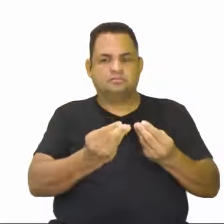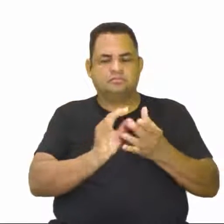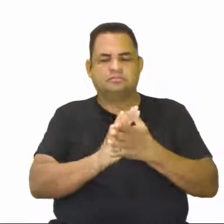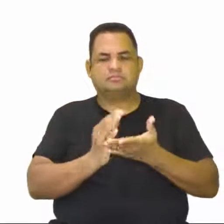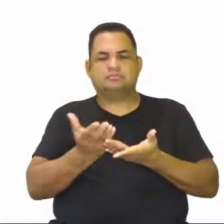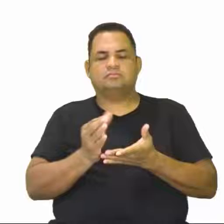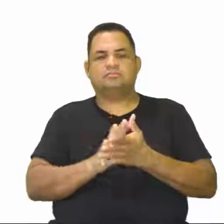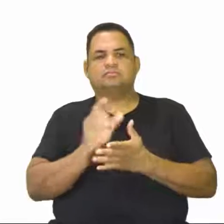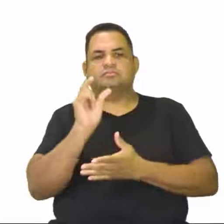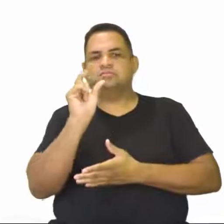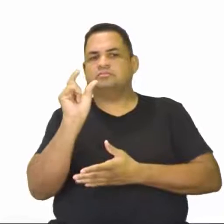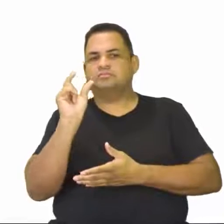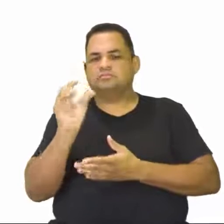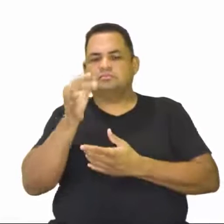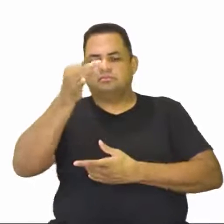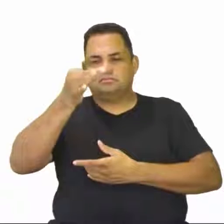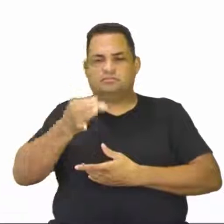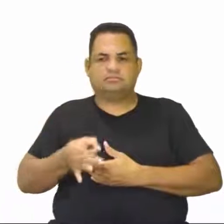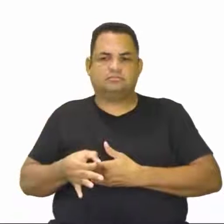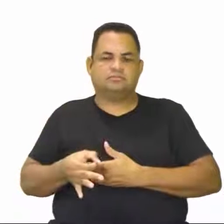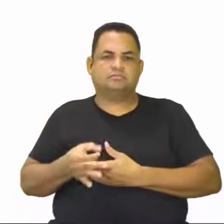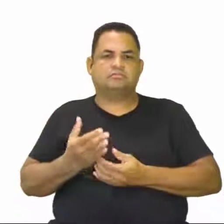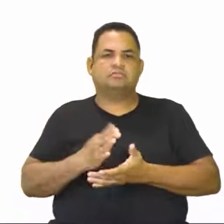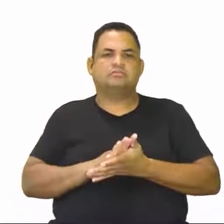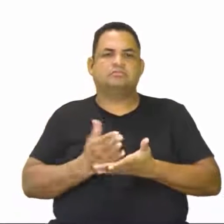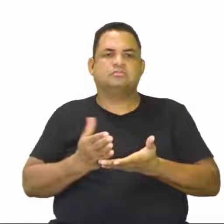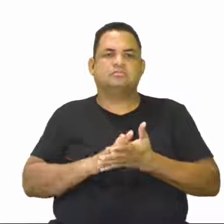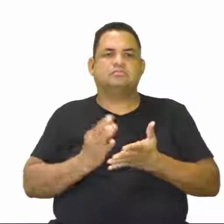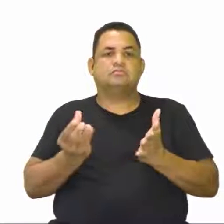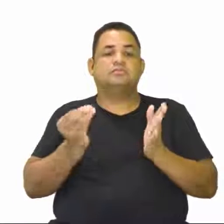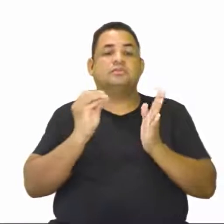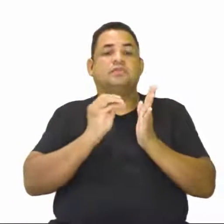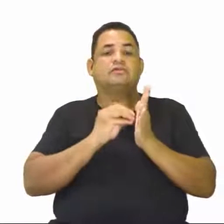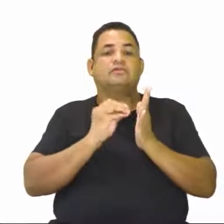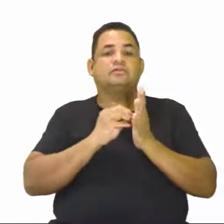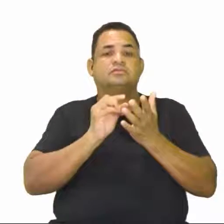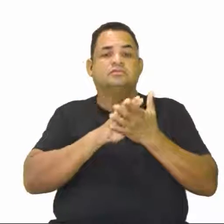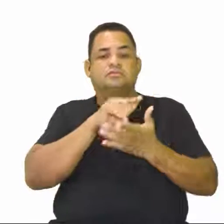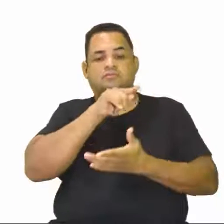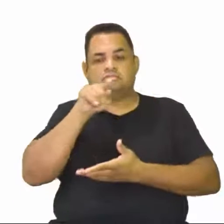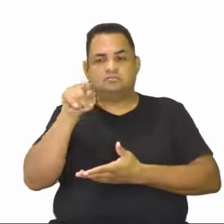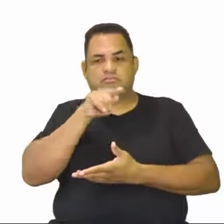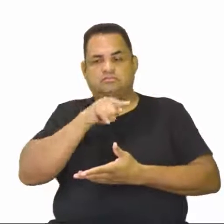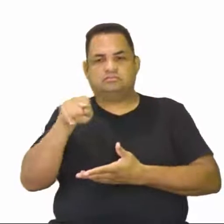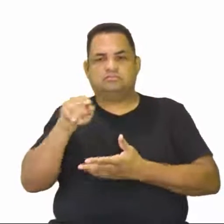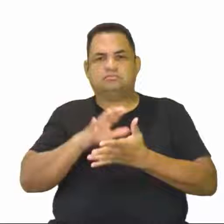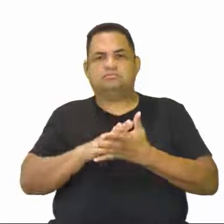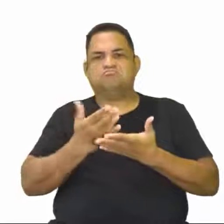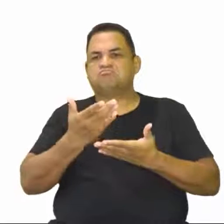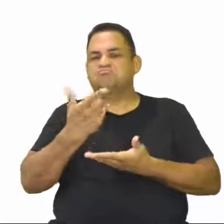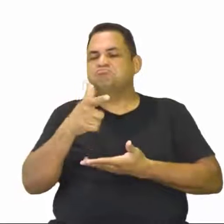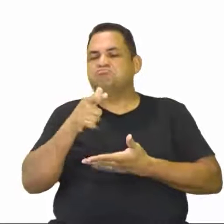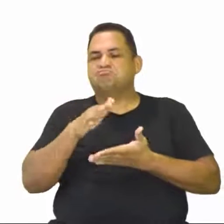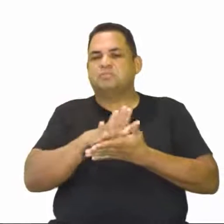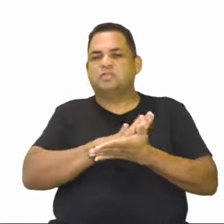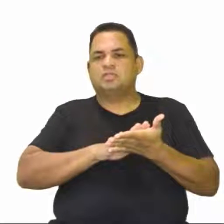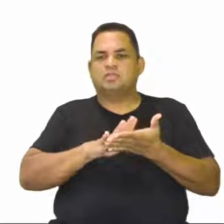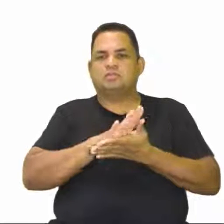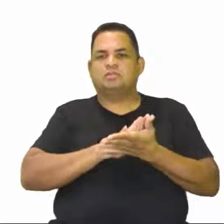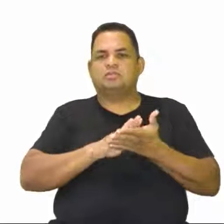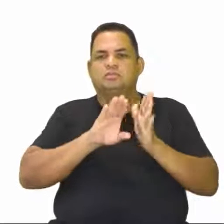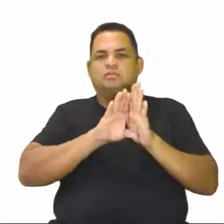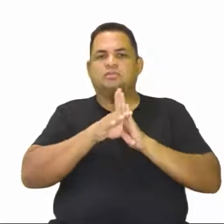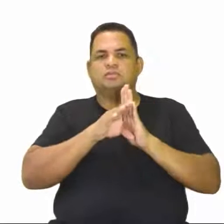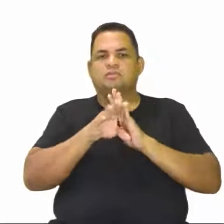que fornece as palavras corretas para completar as lacunas vazias das